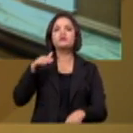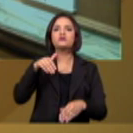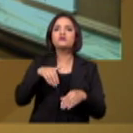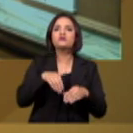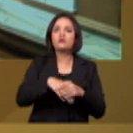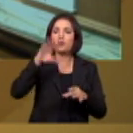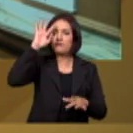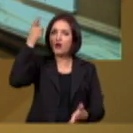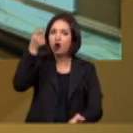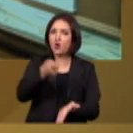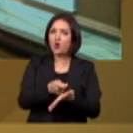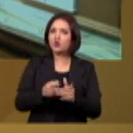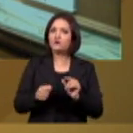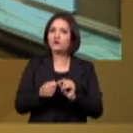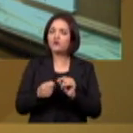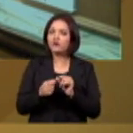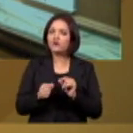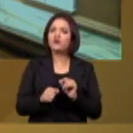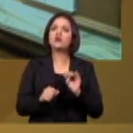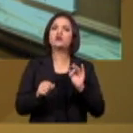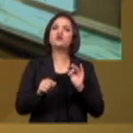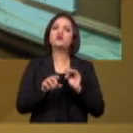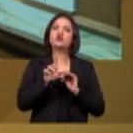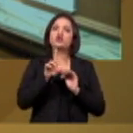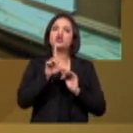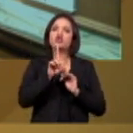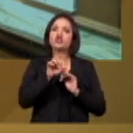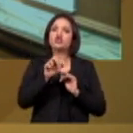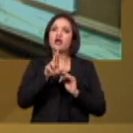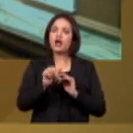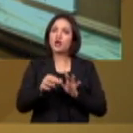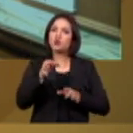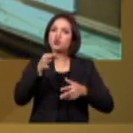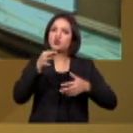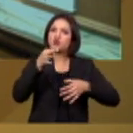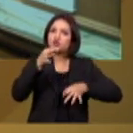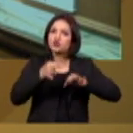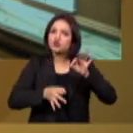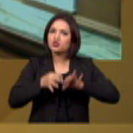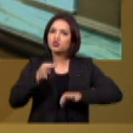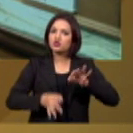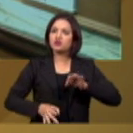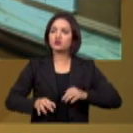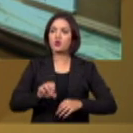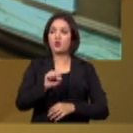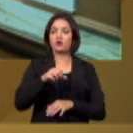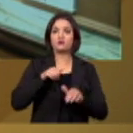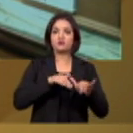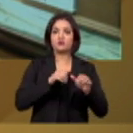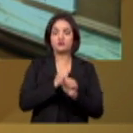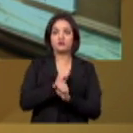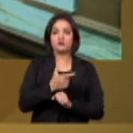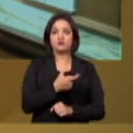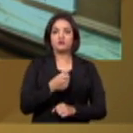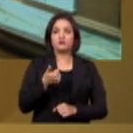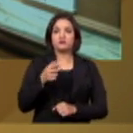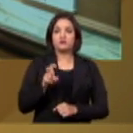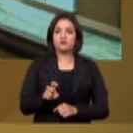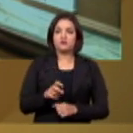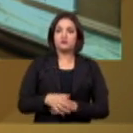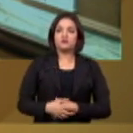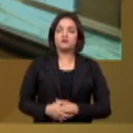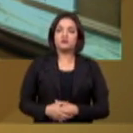ficado no diário da justiça eletrônico de um membro de 2015 em